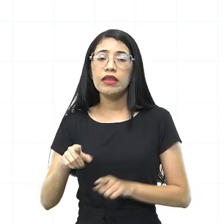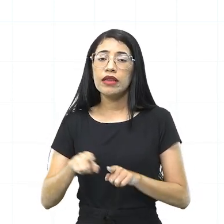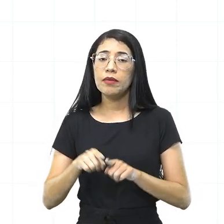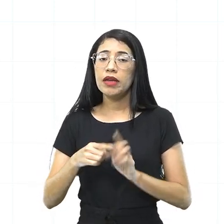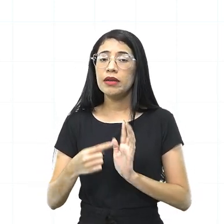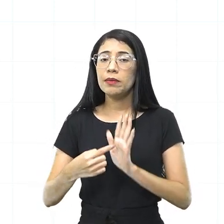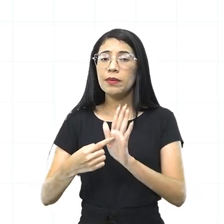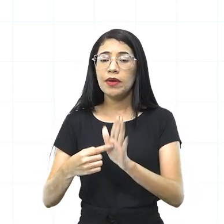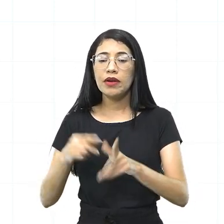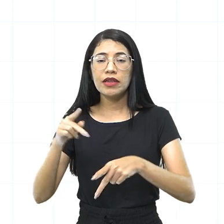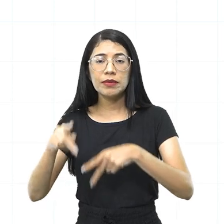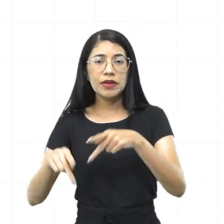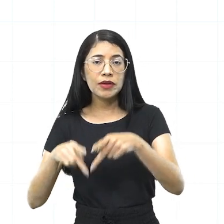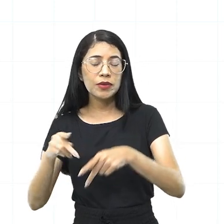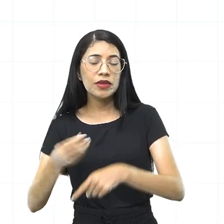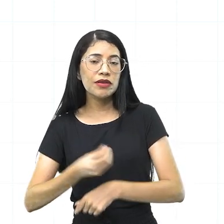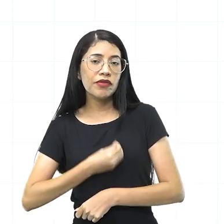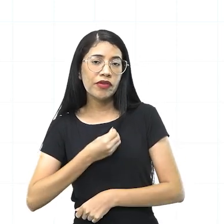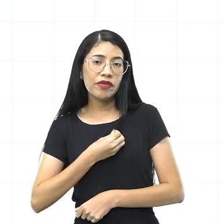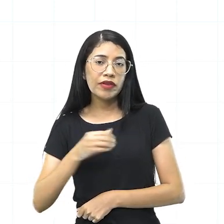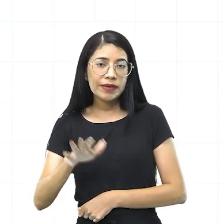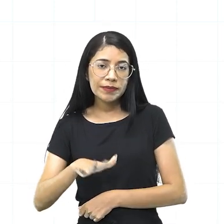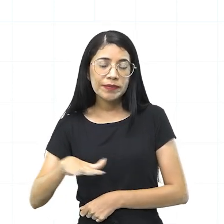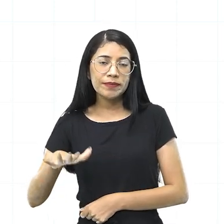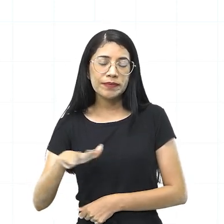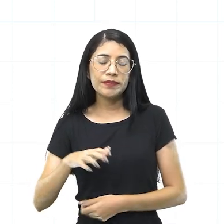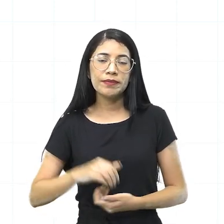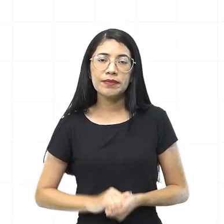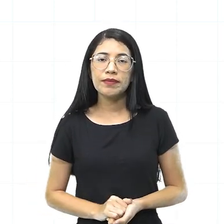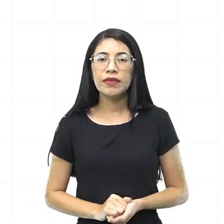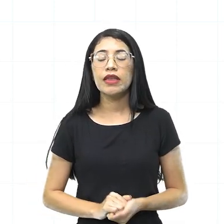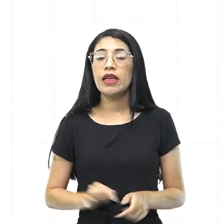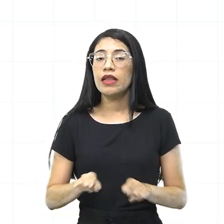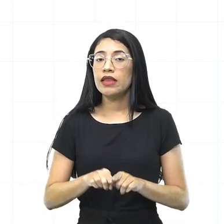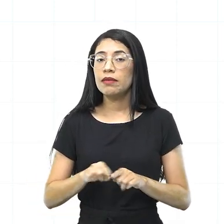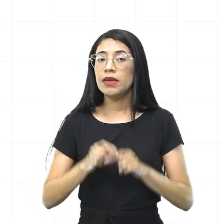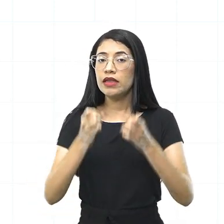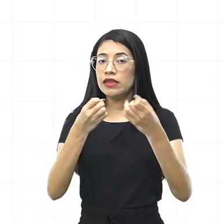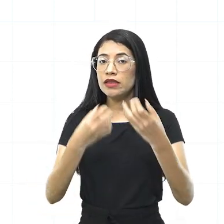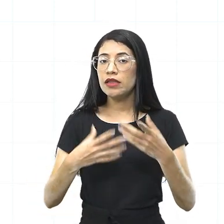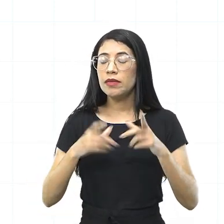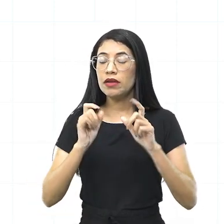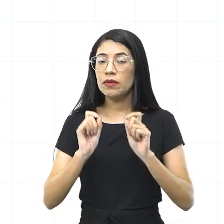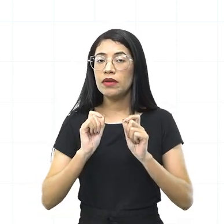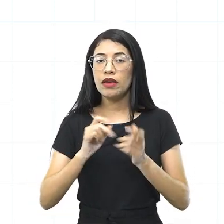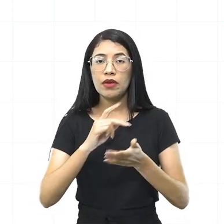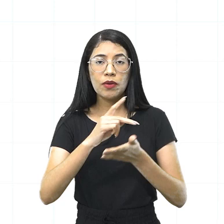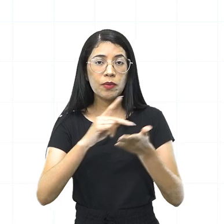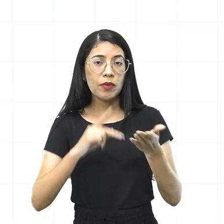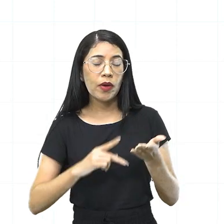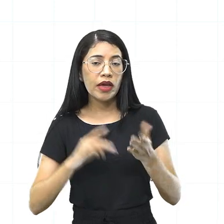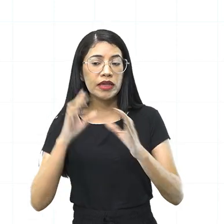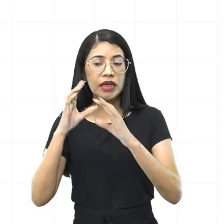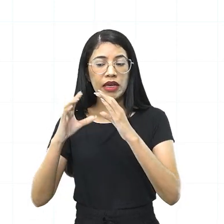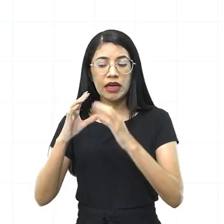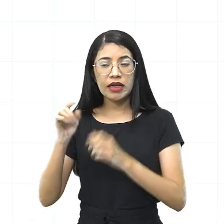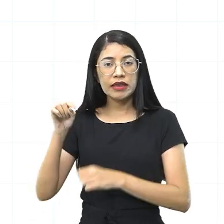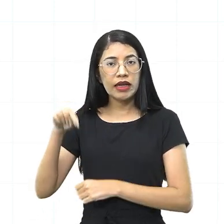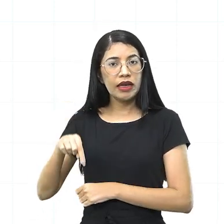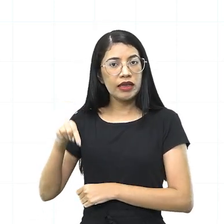vida dessa gente que vive lá no sertão. E ele ainda fala assim, que ele é o poeta, e ele canta tanto aqui